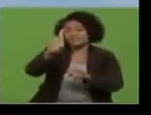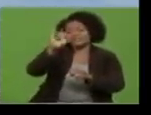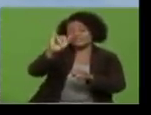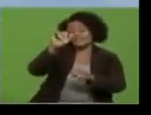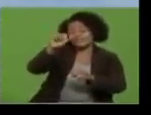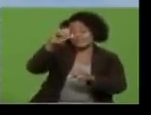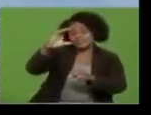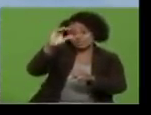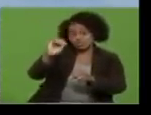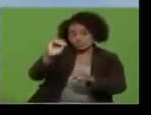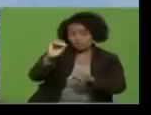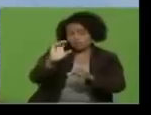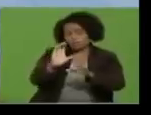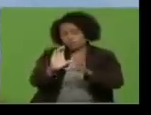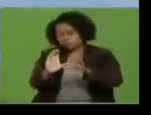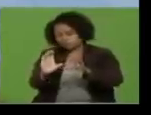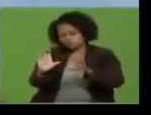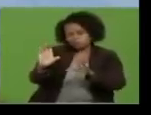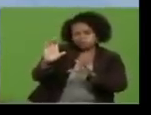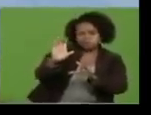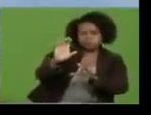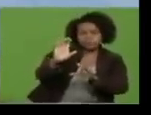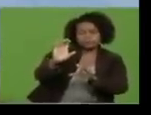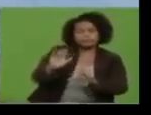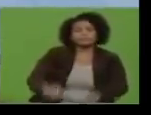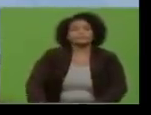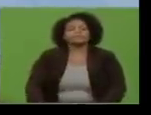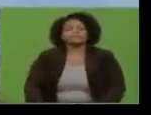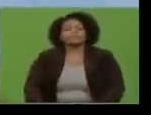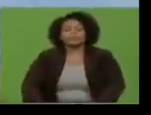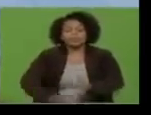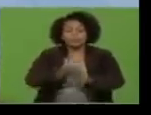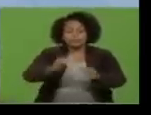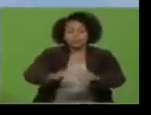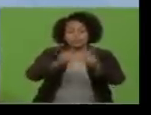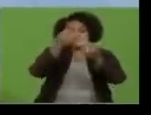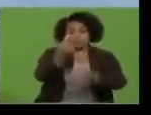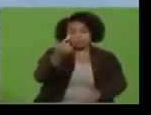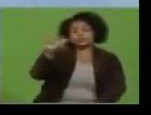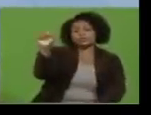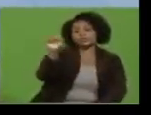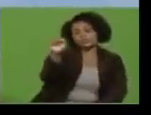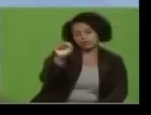Esta segunda fase terá início a 1 de setembro.